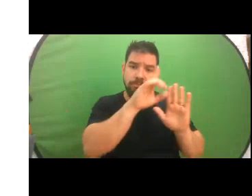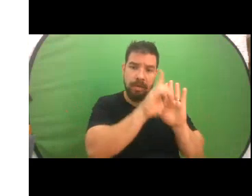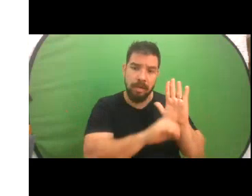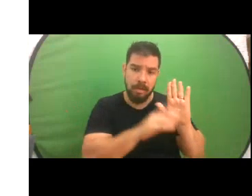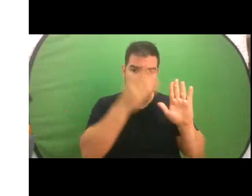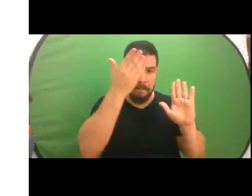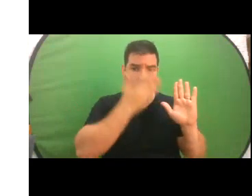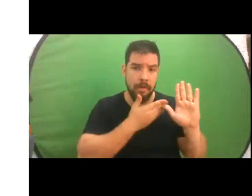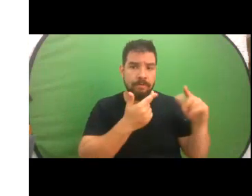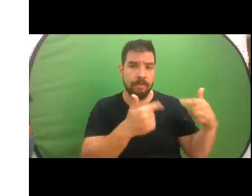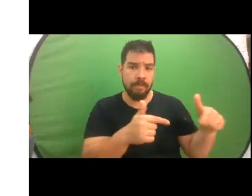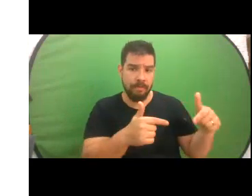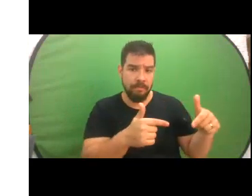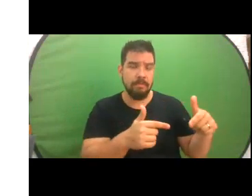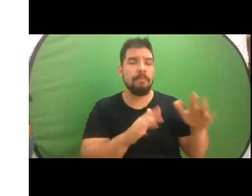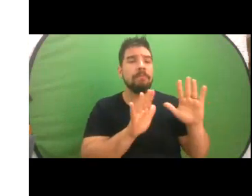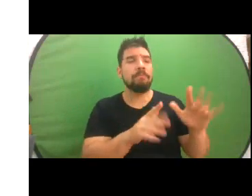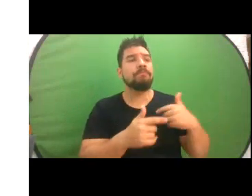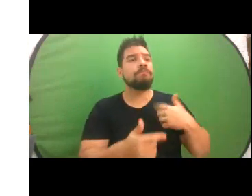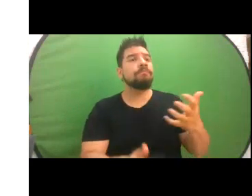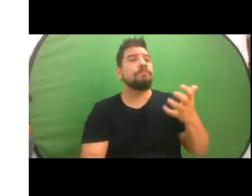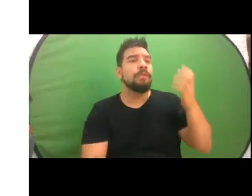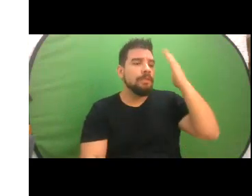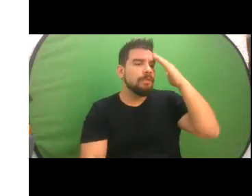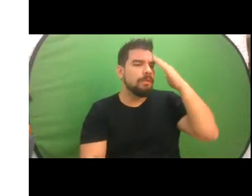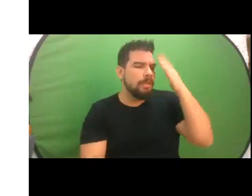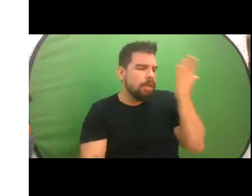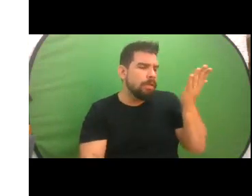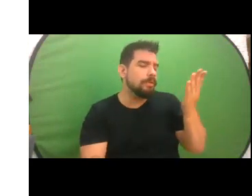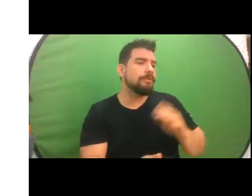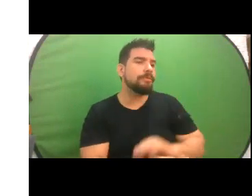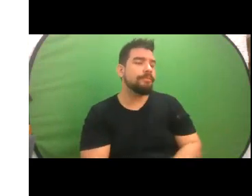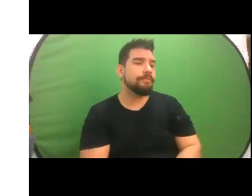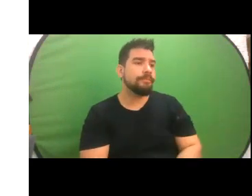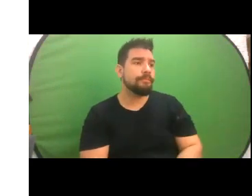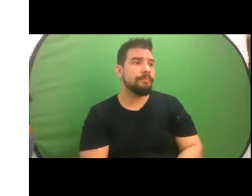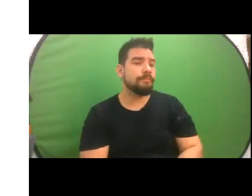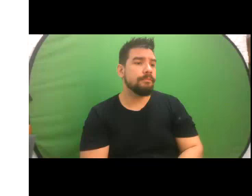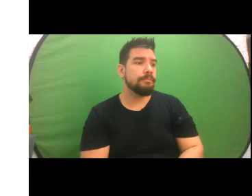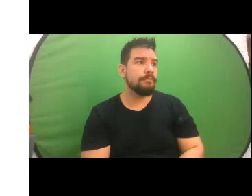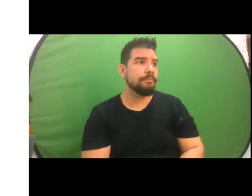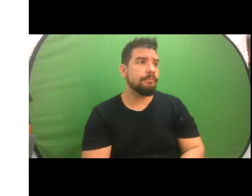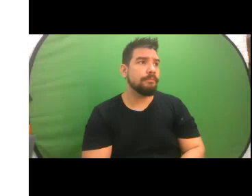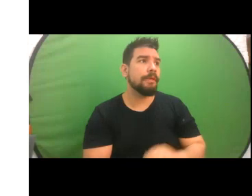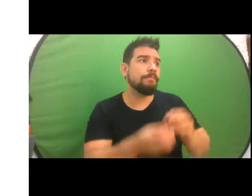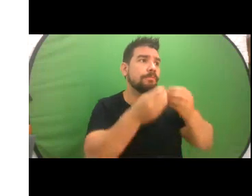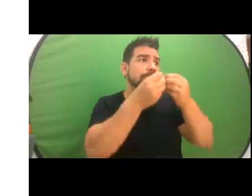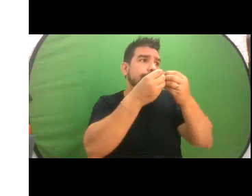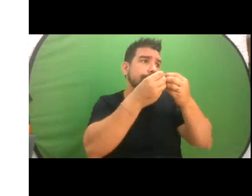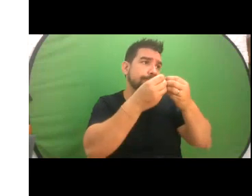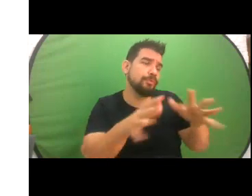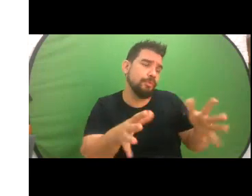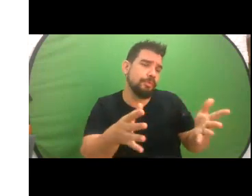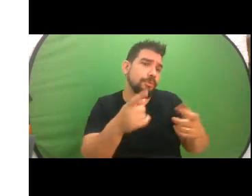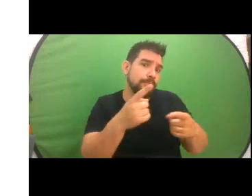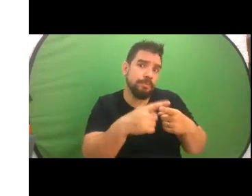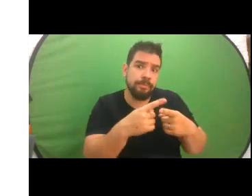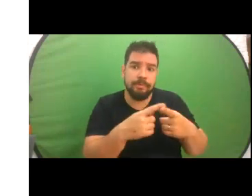Uhum. Mas eu queria saber, assim, além, né, assim, do prejuízo de não conseguir